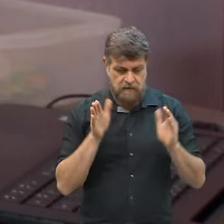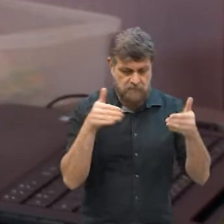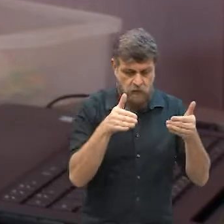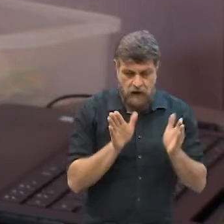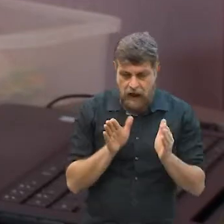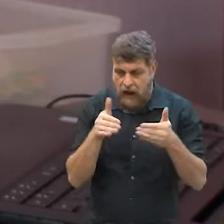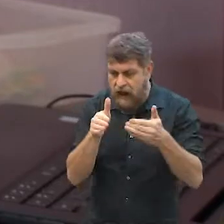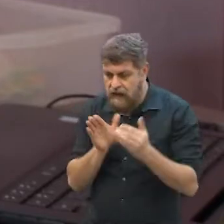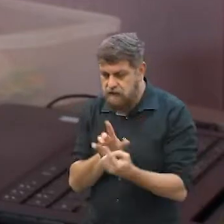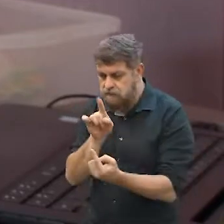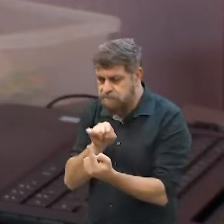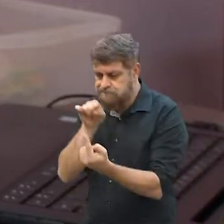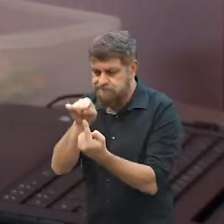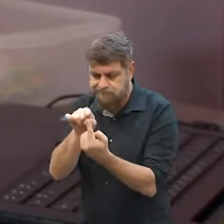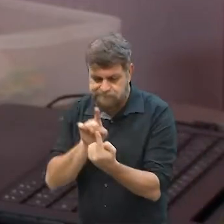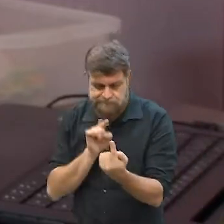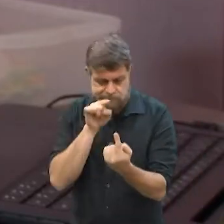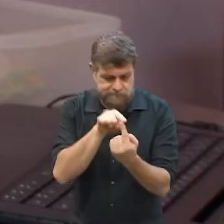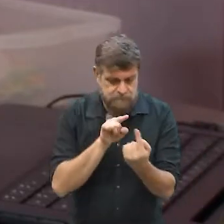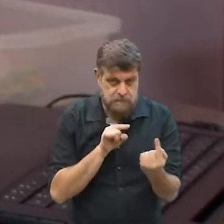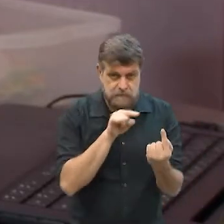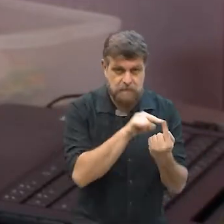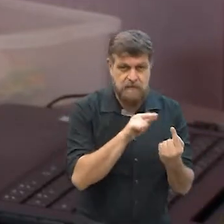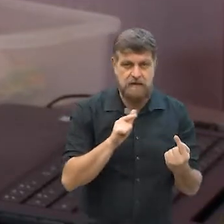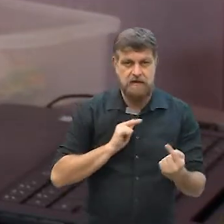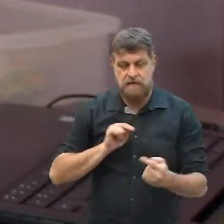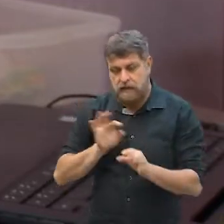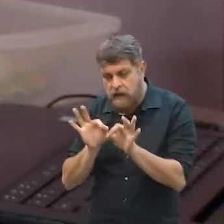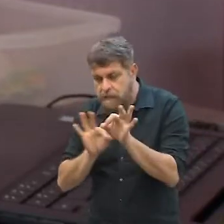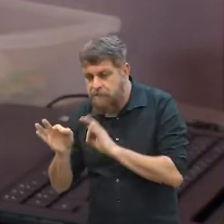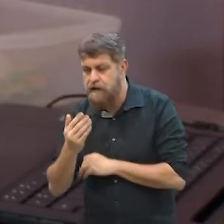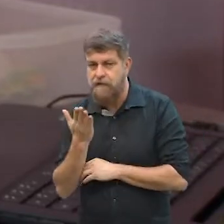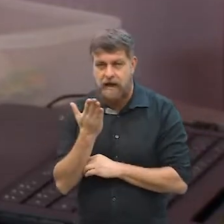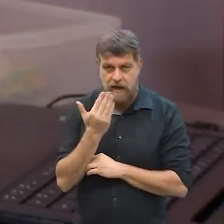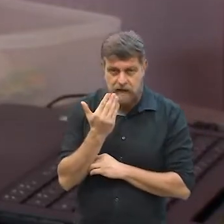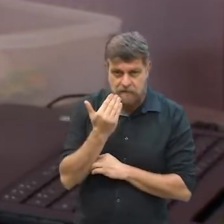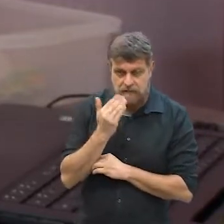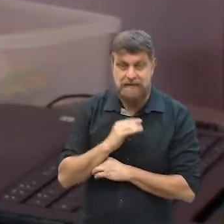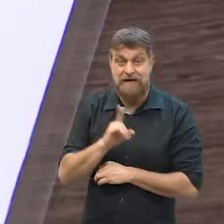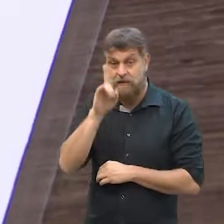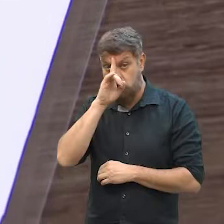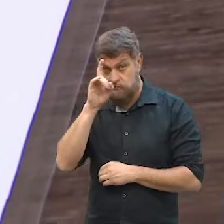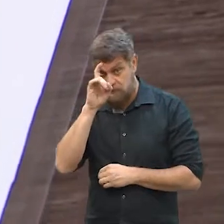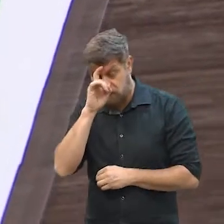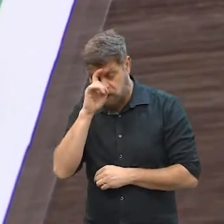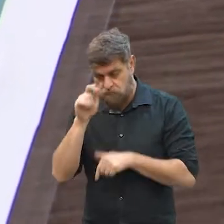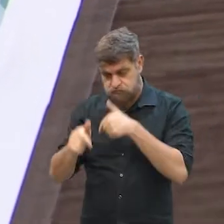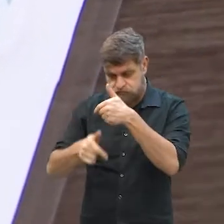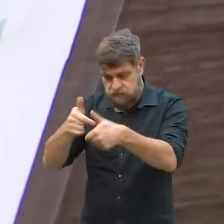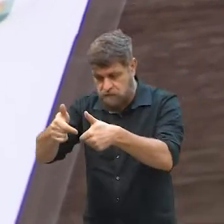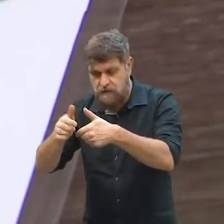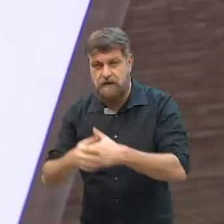por especialidades, tá? Então, terapia nutricional para quem trabalha em hospital,